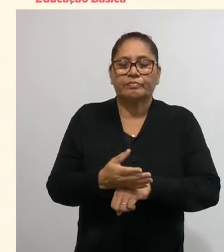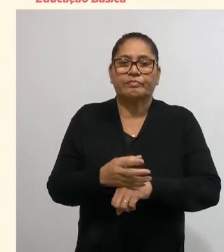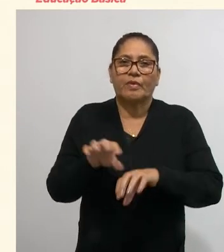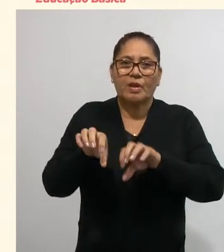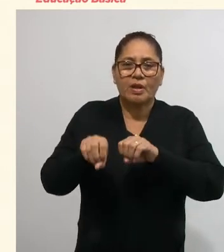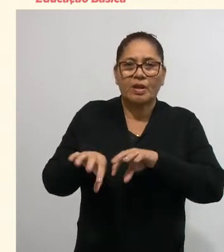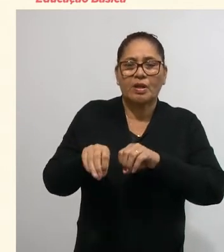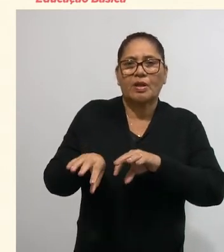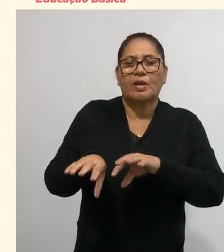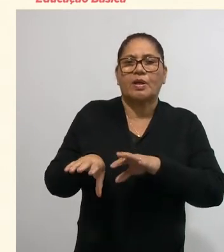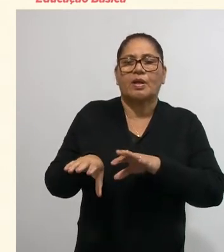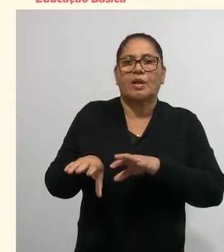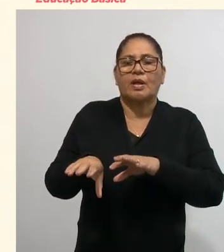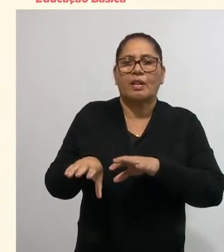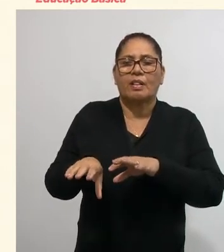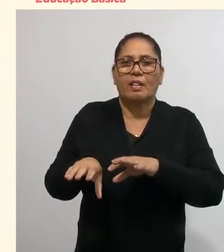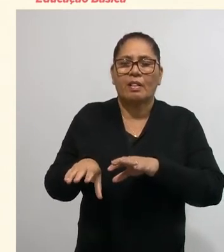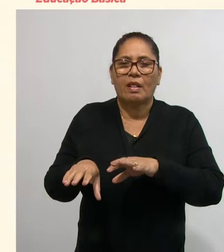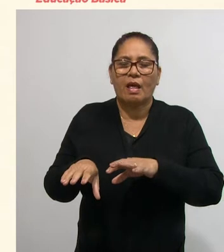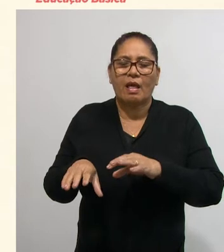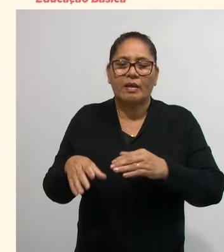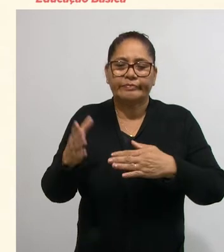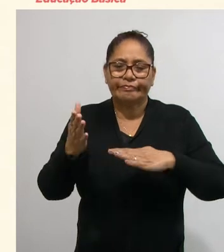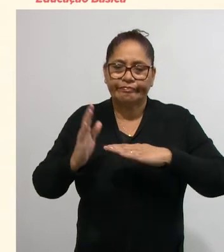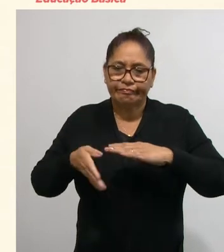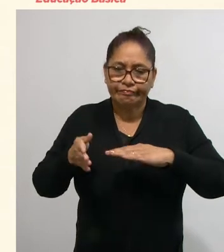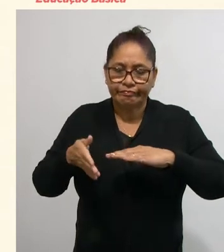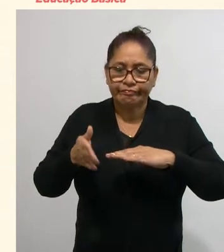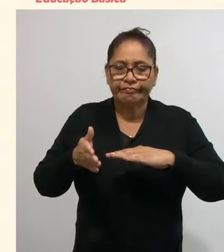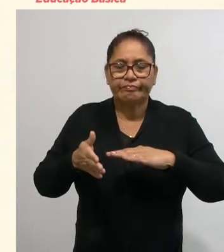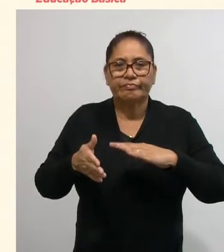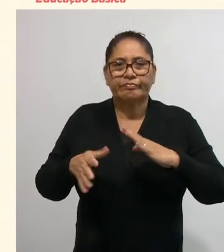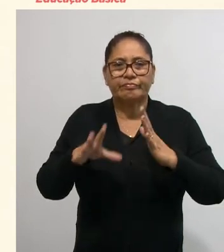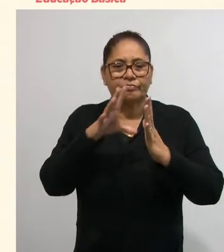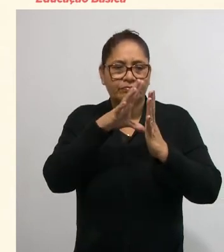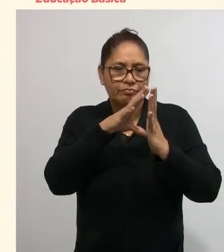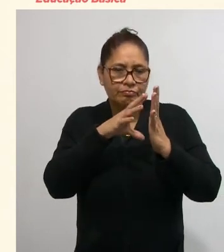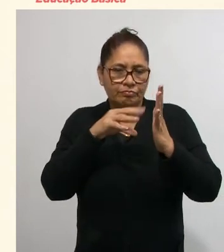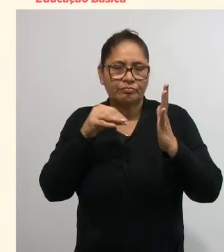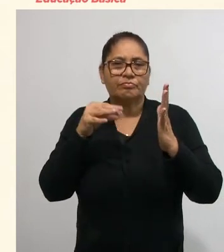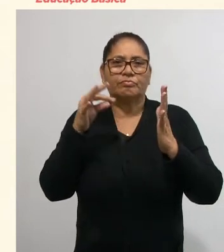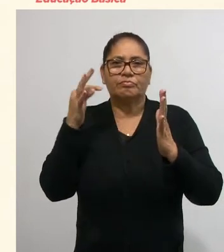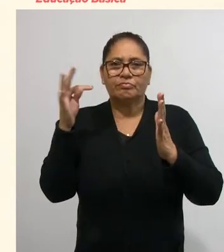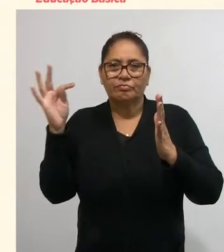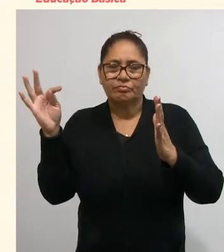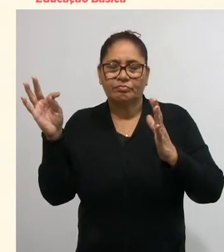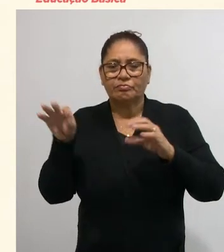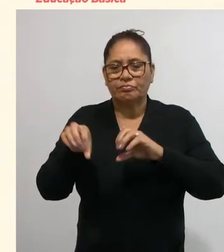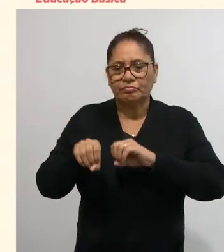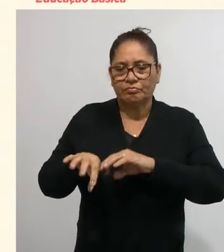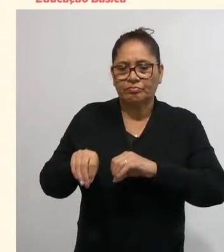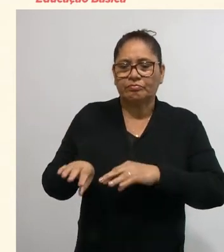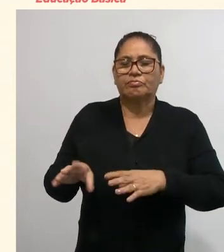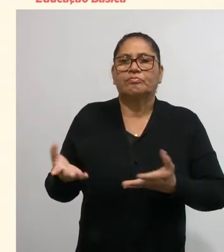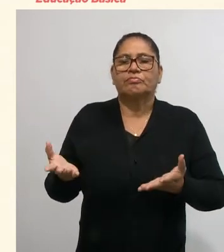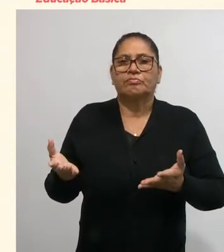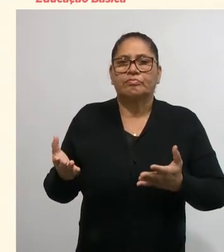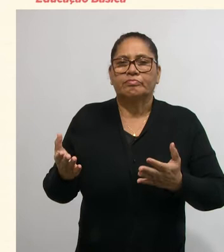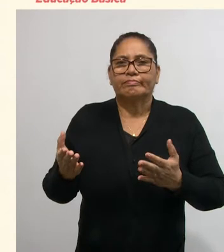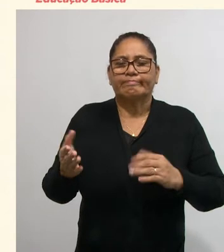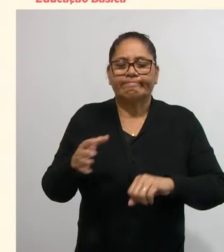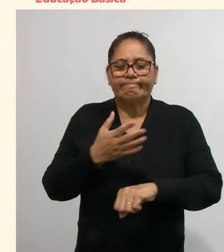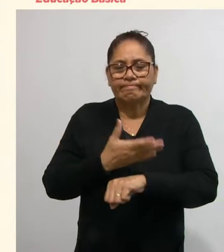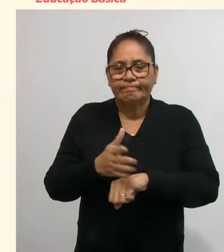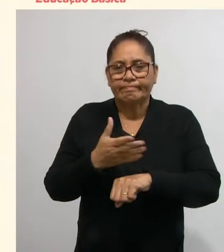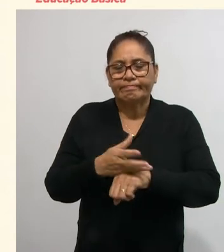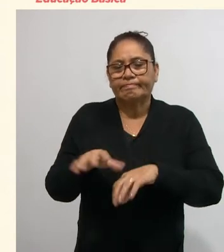educativa EA educação contemporânea modelos teóricos da educação e as contribuições para a